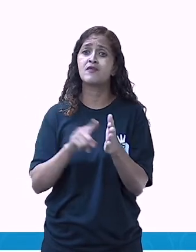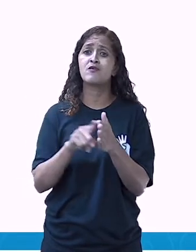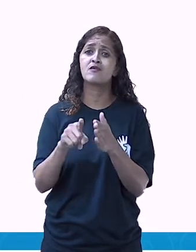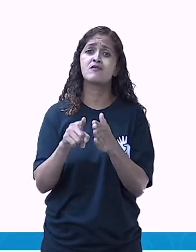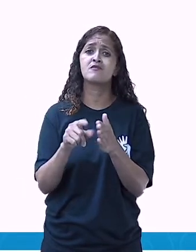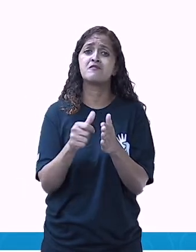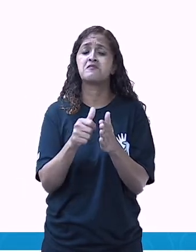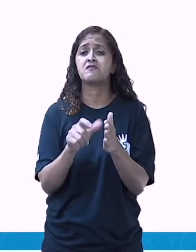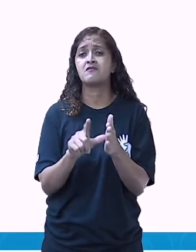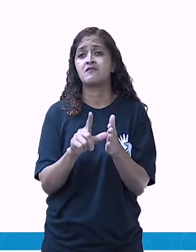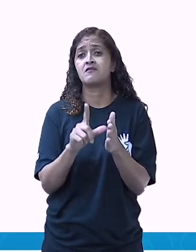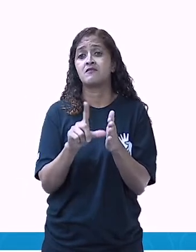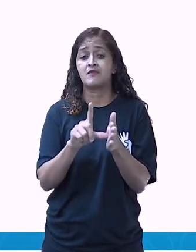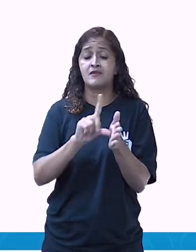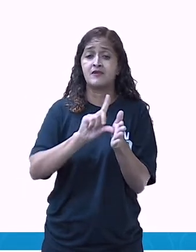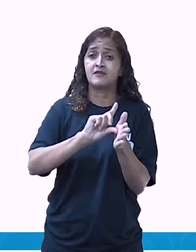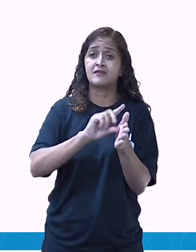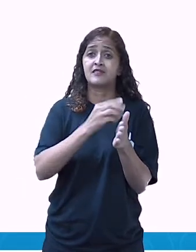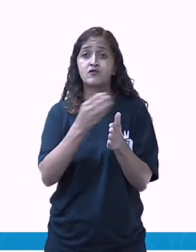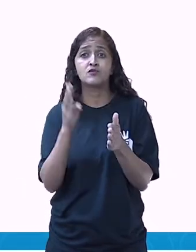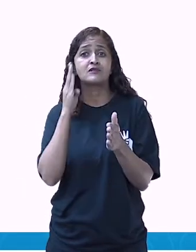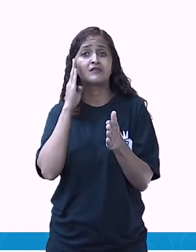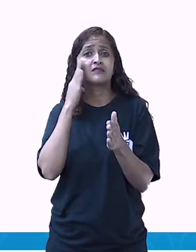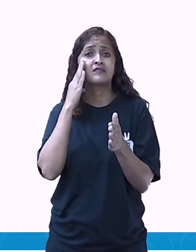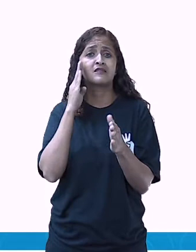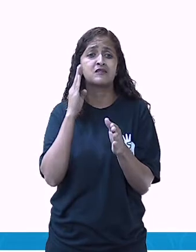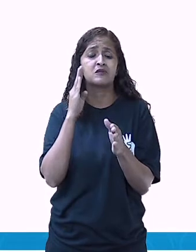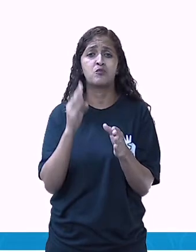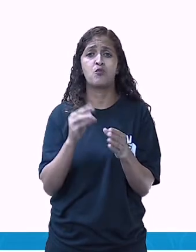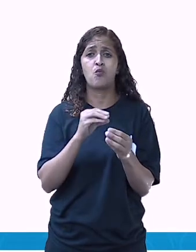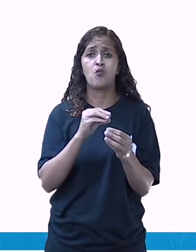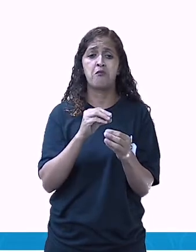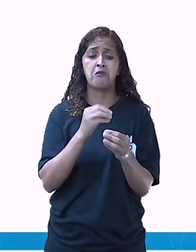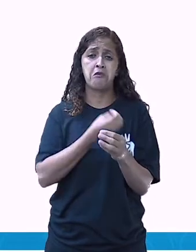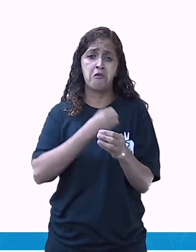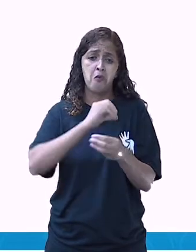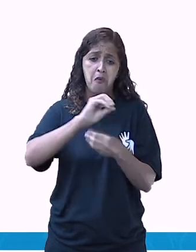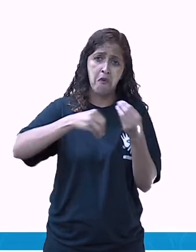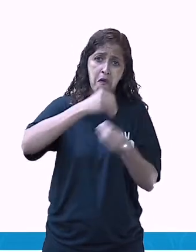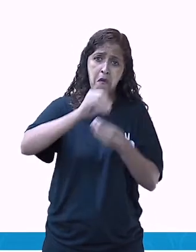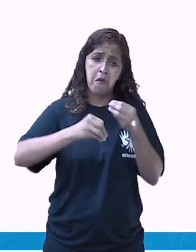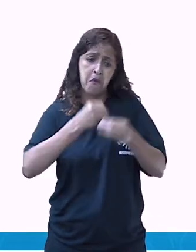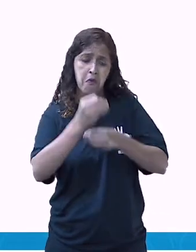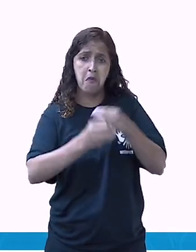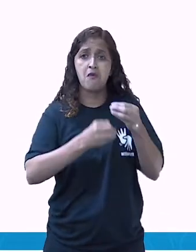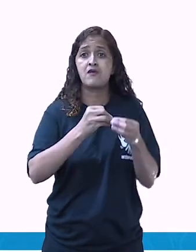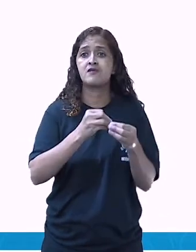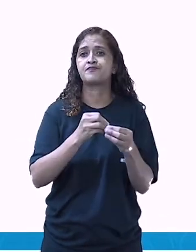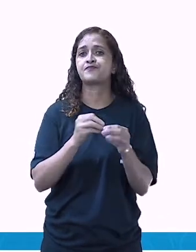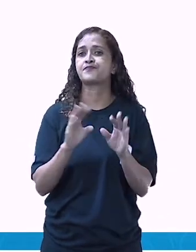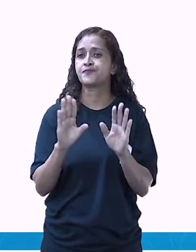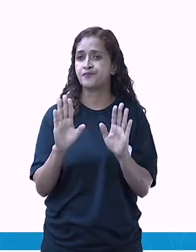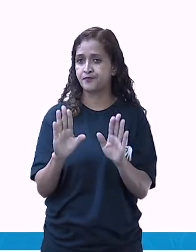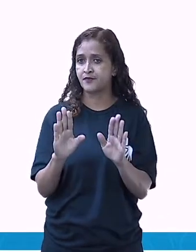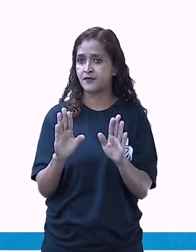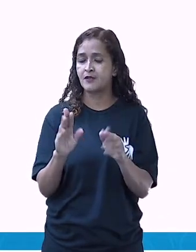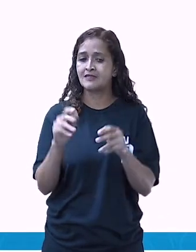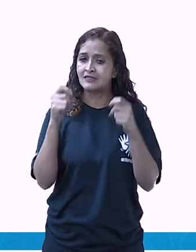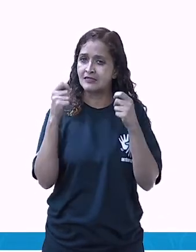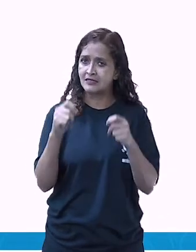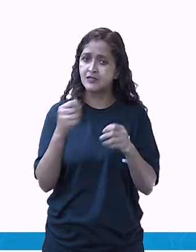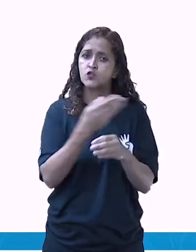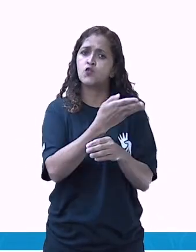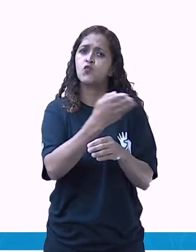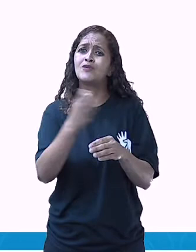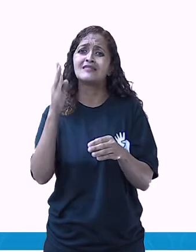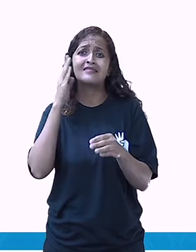nossa, professora, mas esses números aí estão todos misturados? Sim, mas é porque você precisa de analisar assim como eu estou analisando,